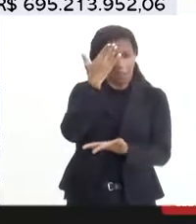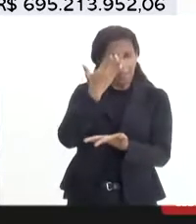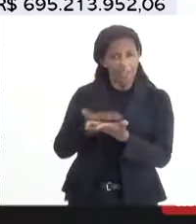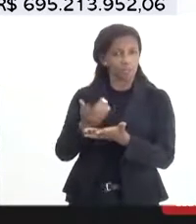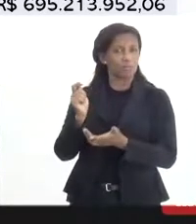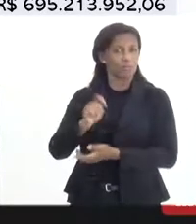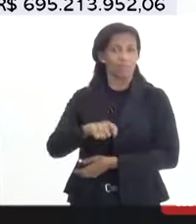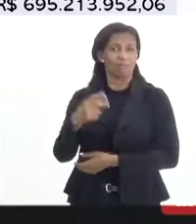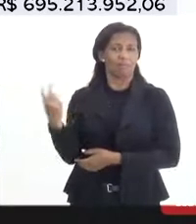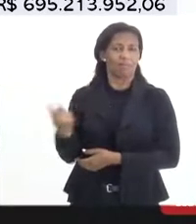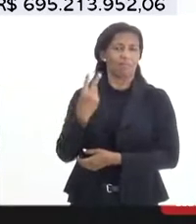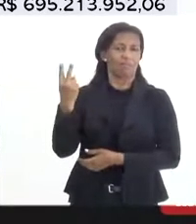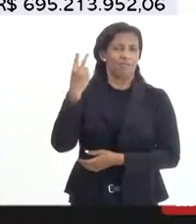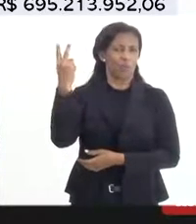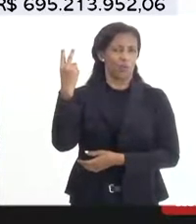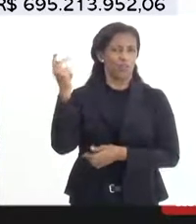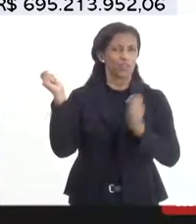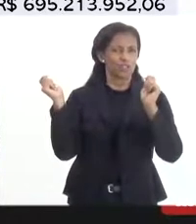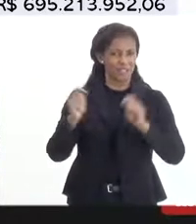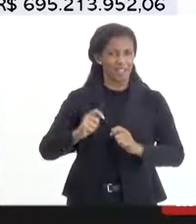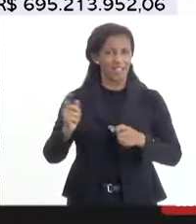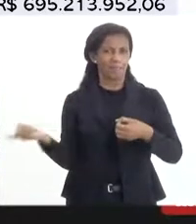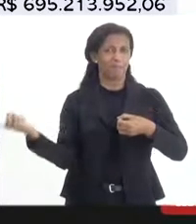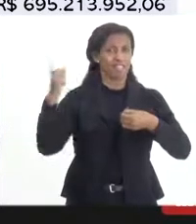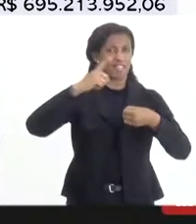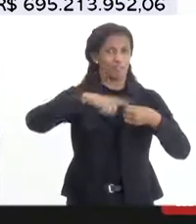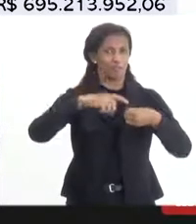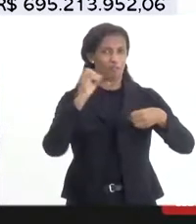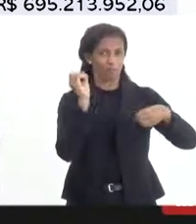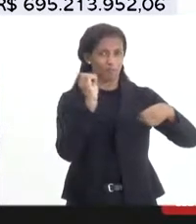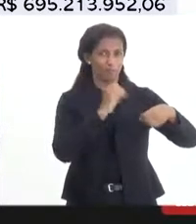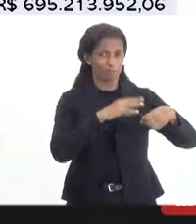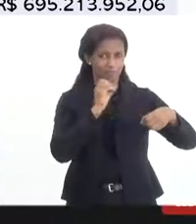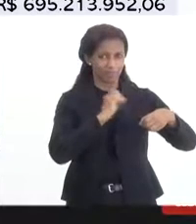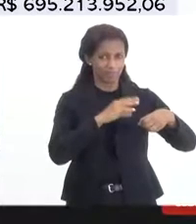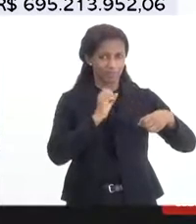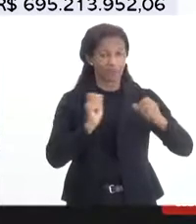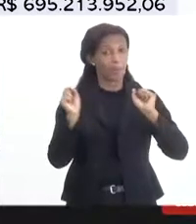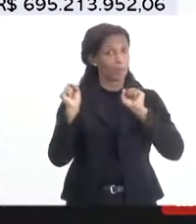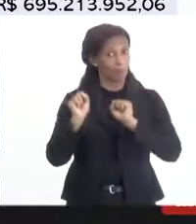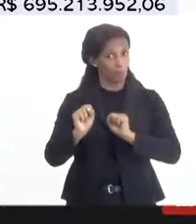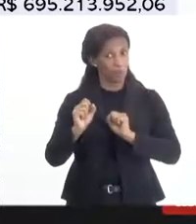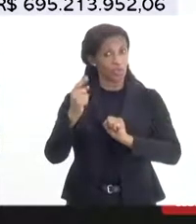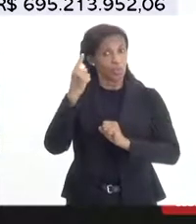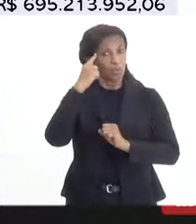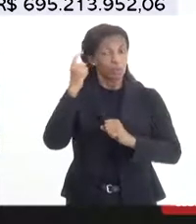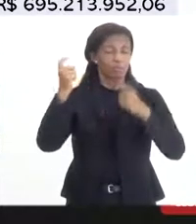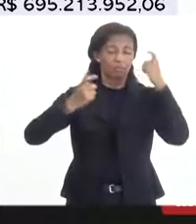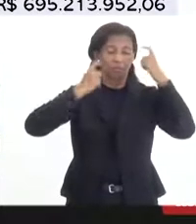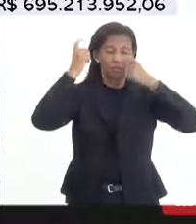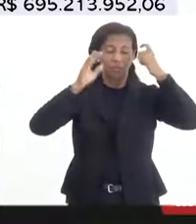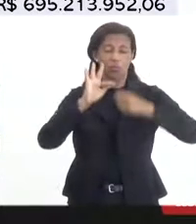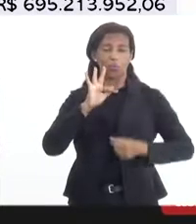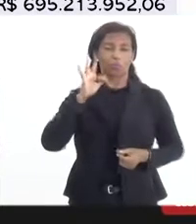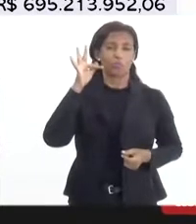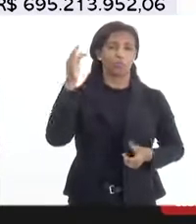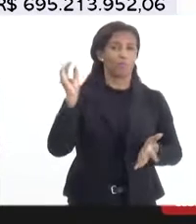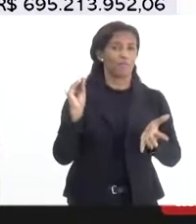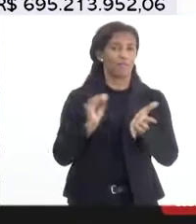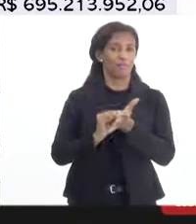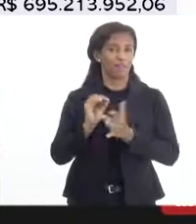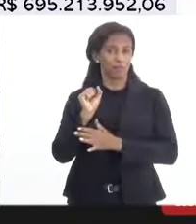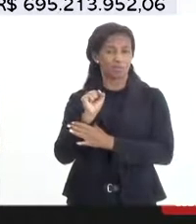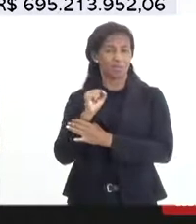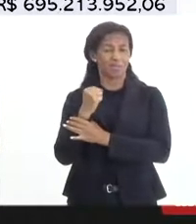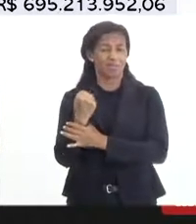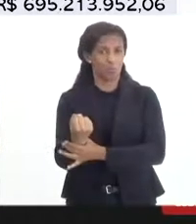passíveis de serem trazidos aos cofres, mas há esse questionamento. Eu também me preocupo com o futuro, porque há uma insegurança grande nos autos de